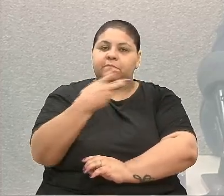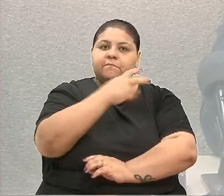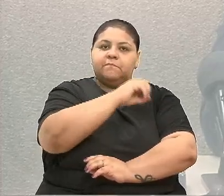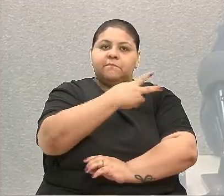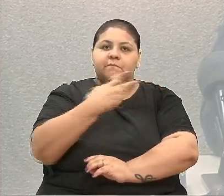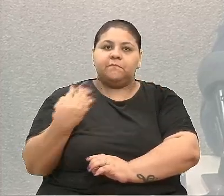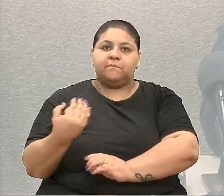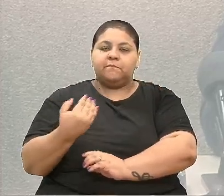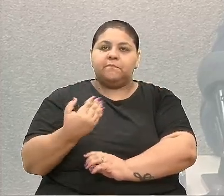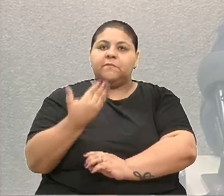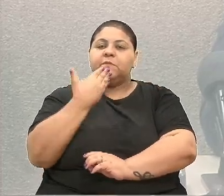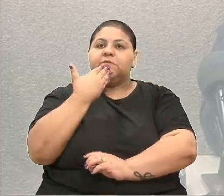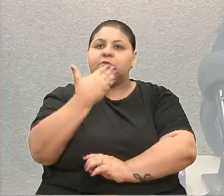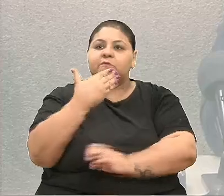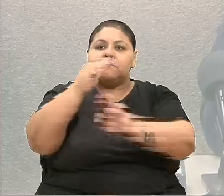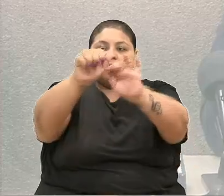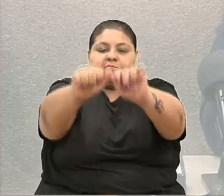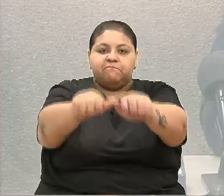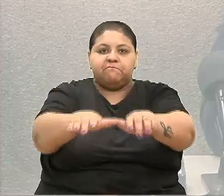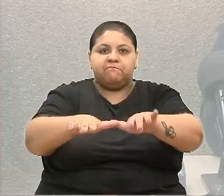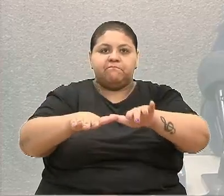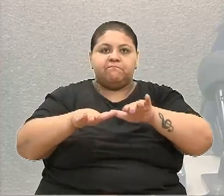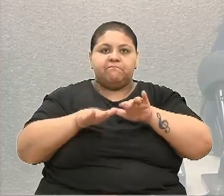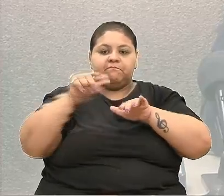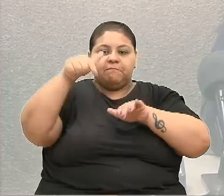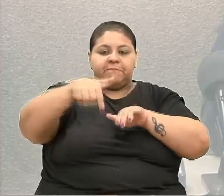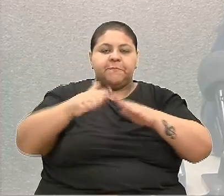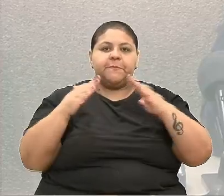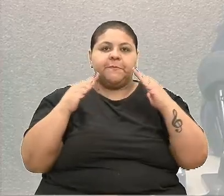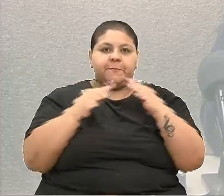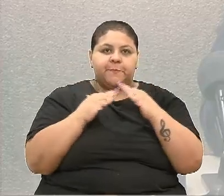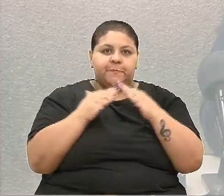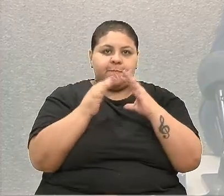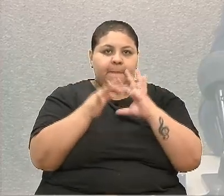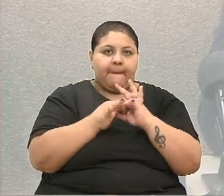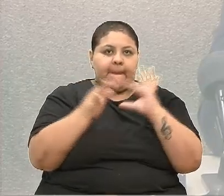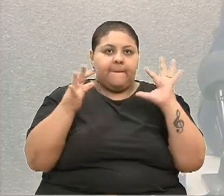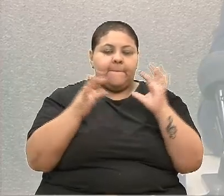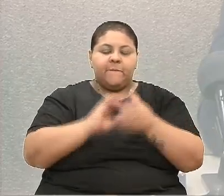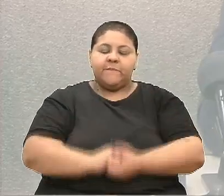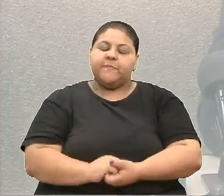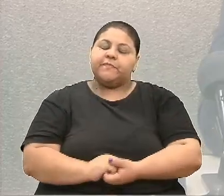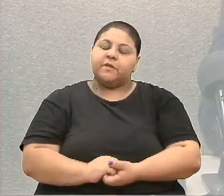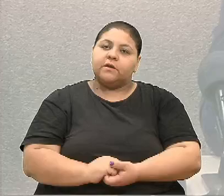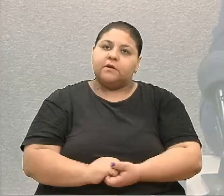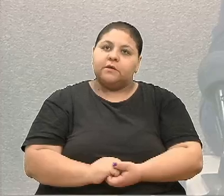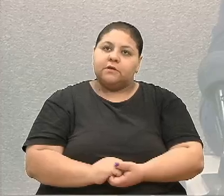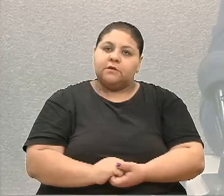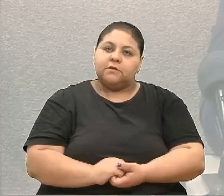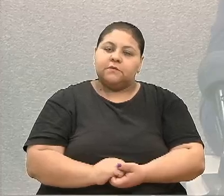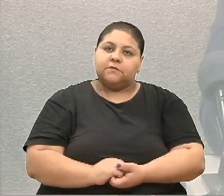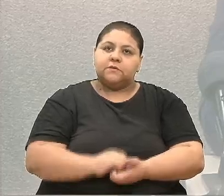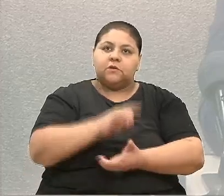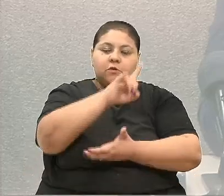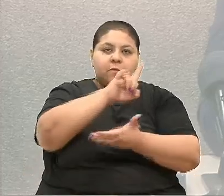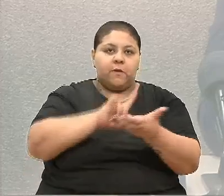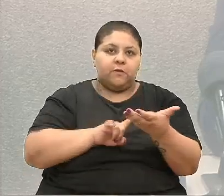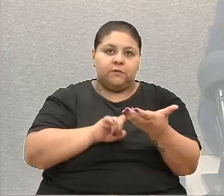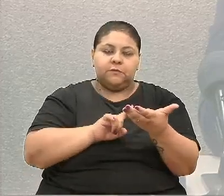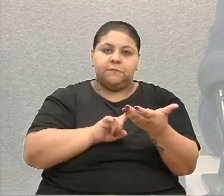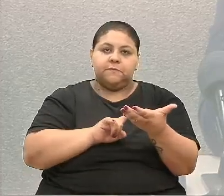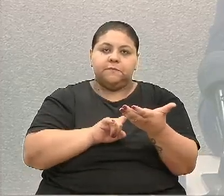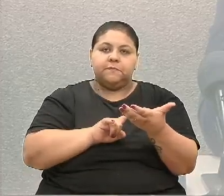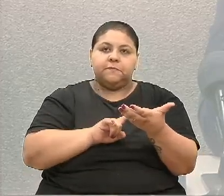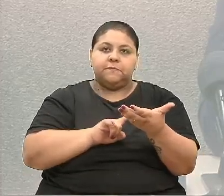216/2024, remetendo, então, ao soberano plenário desta Casa a sua deliberação. É o parecer, salvo o melhor